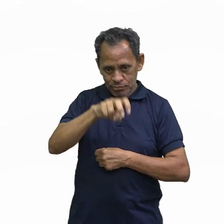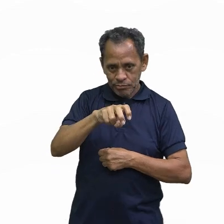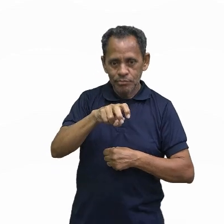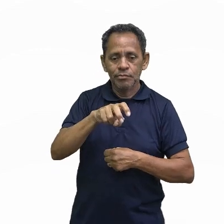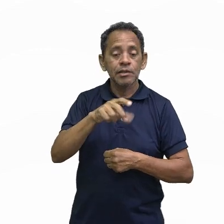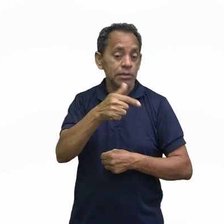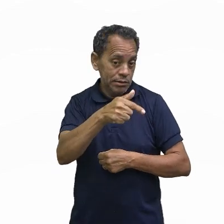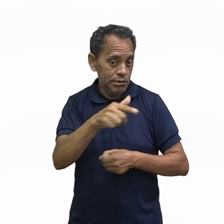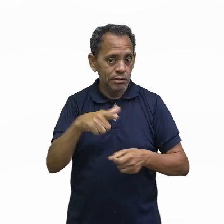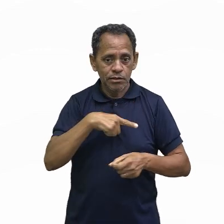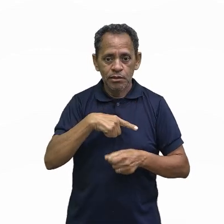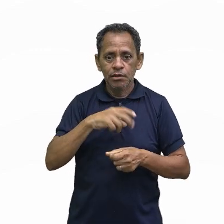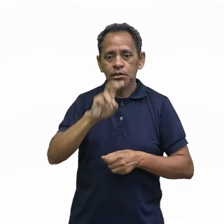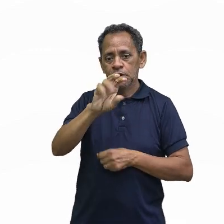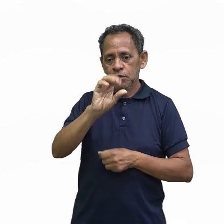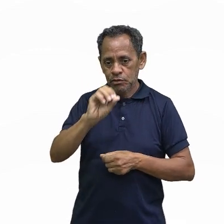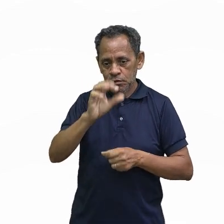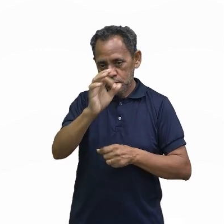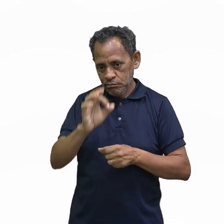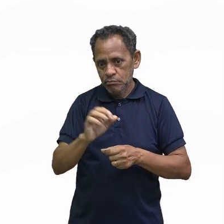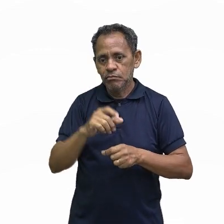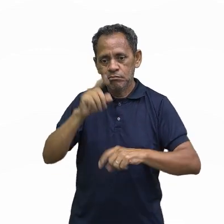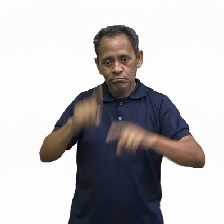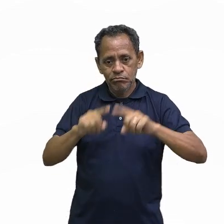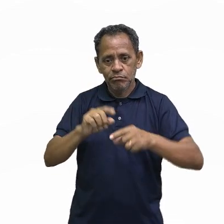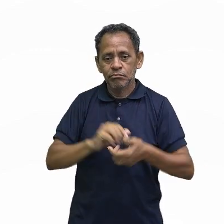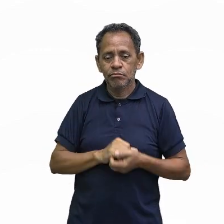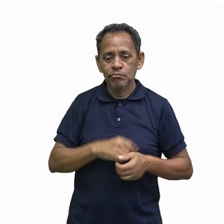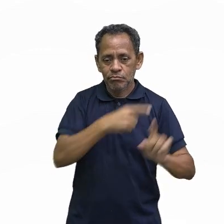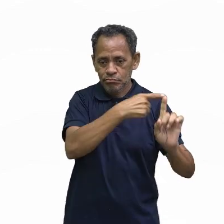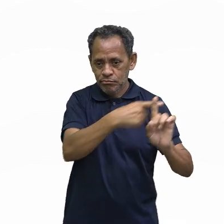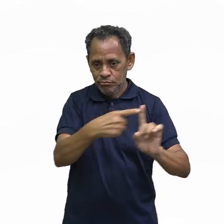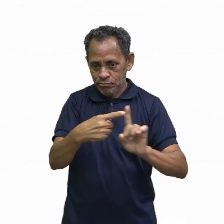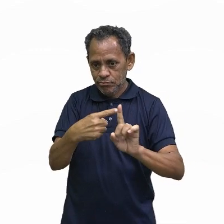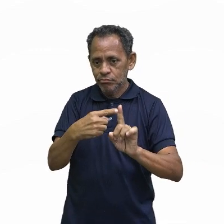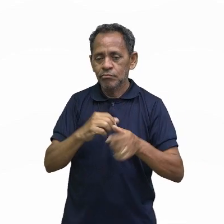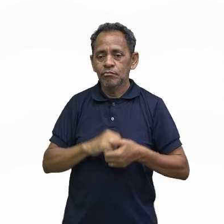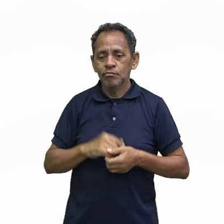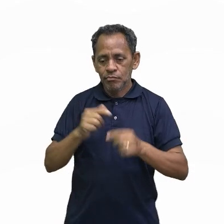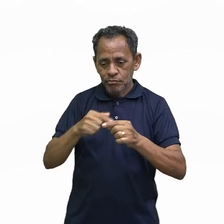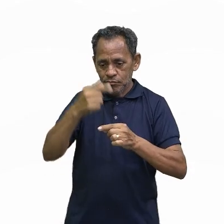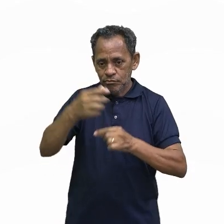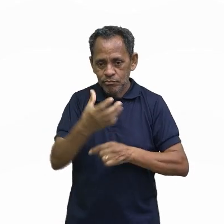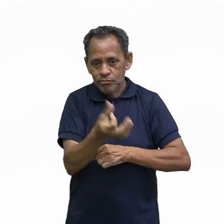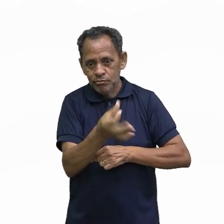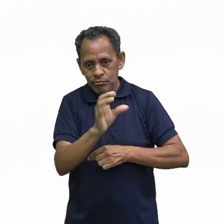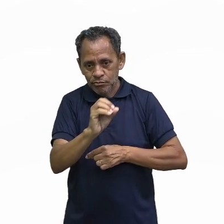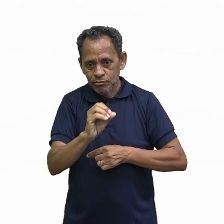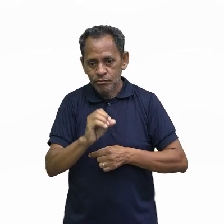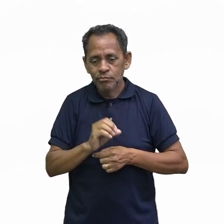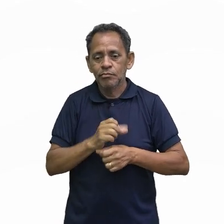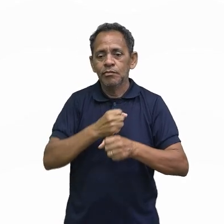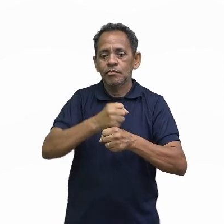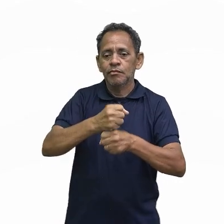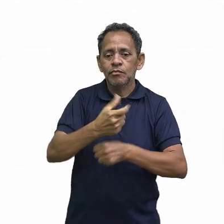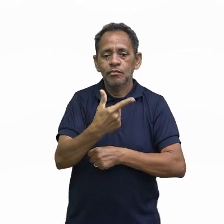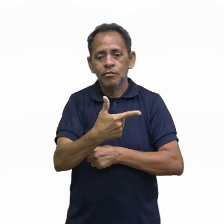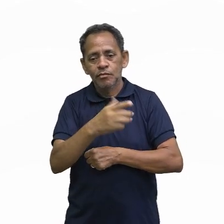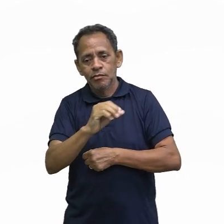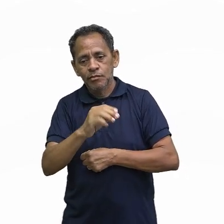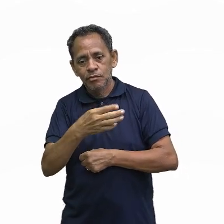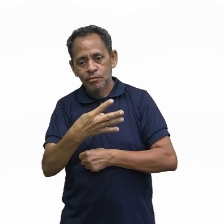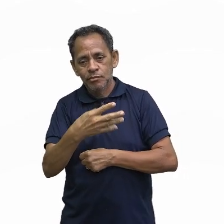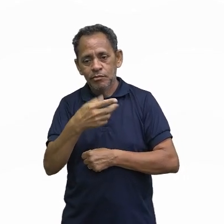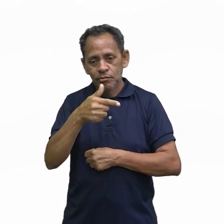material decaindo, né? Então, metade já foi, tá? Depois de 60 anos, lá em 2047, a gente só